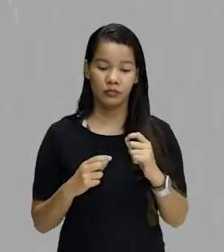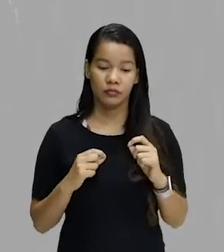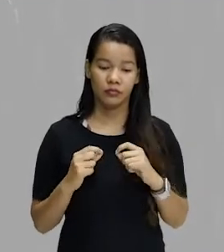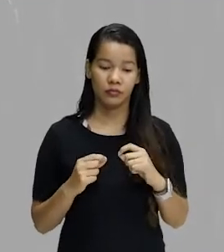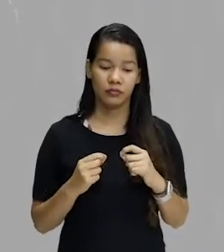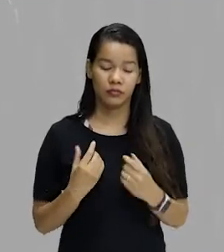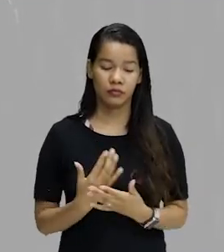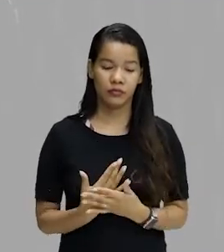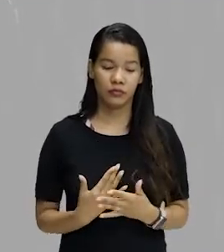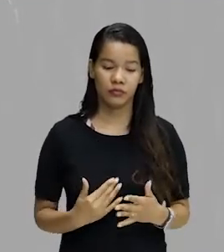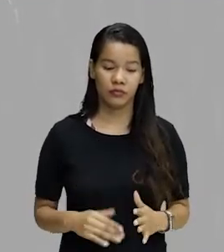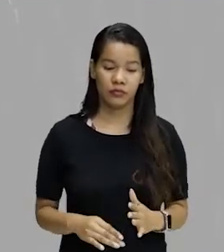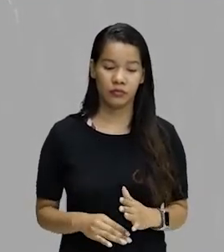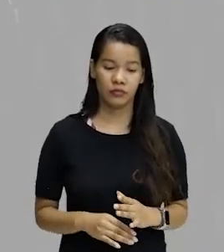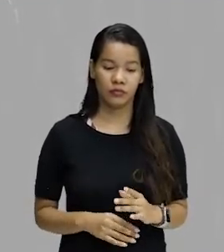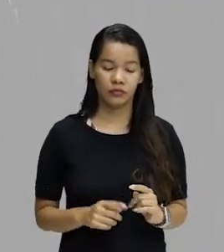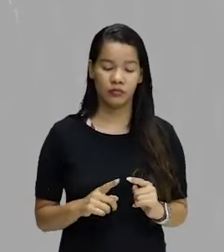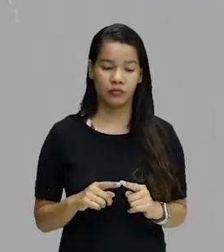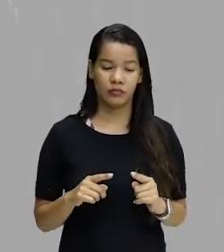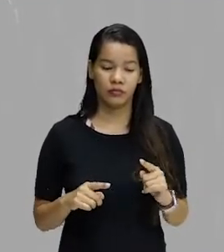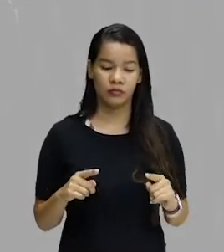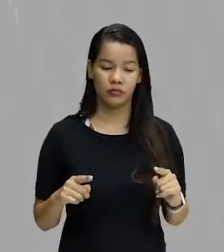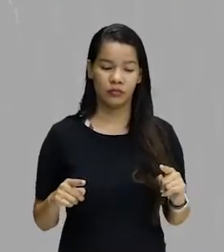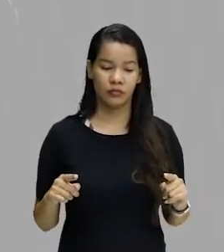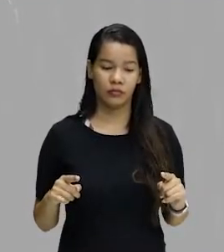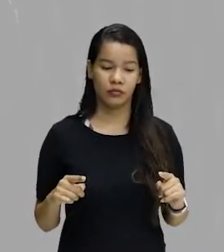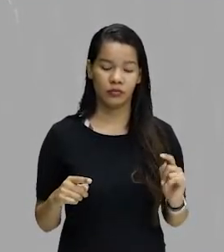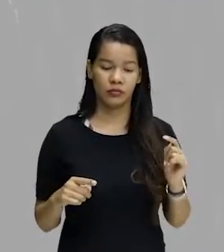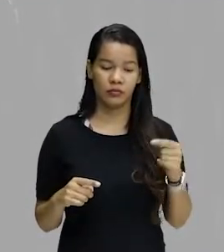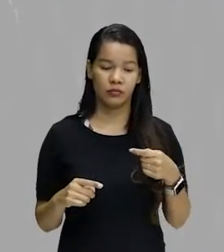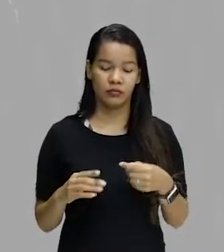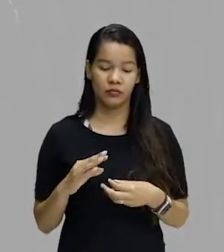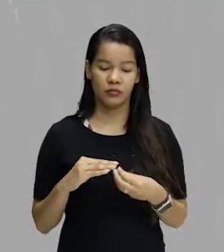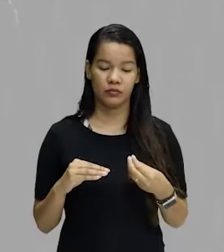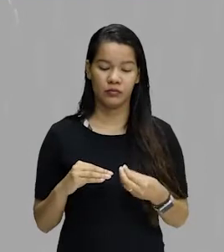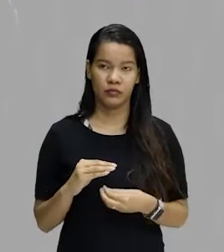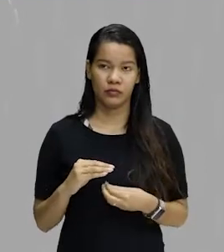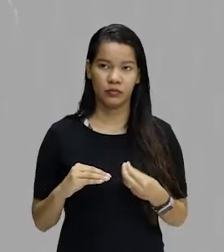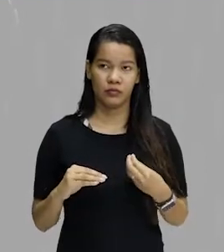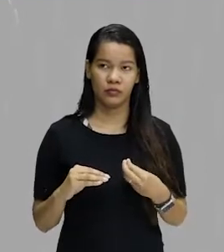no final, né, o produto, esses bromos, eles foram